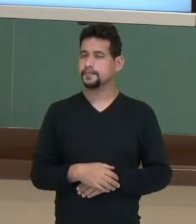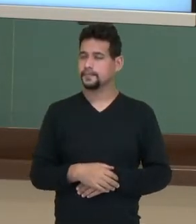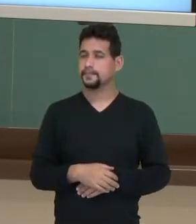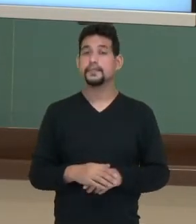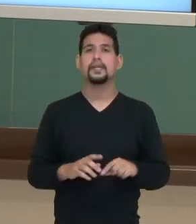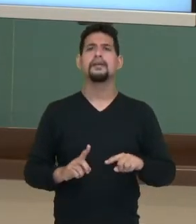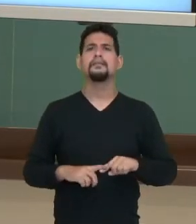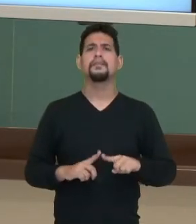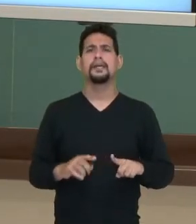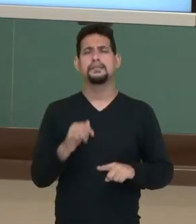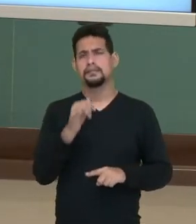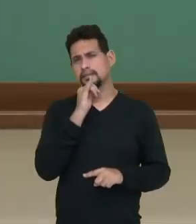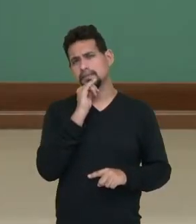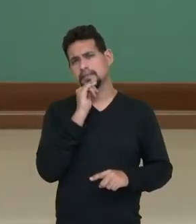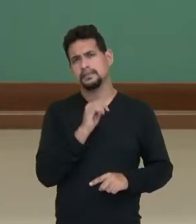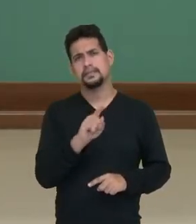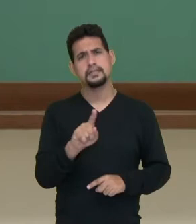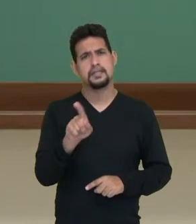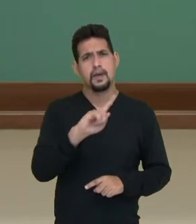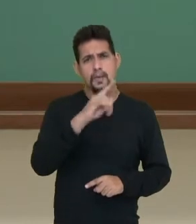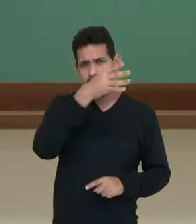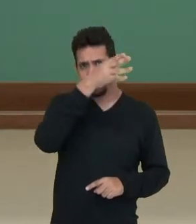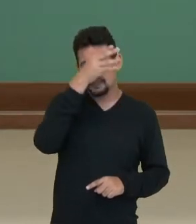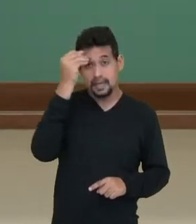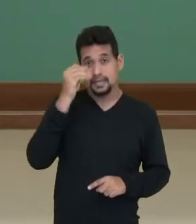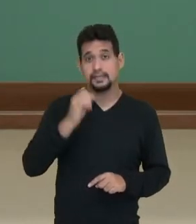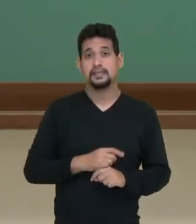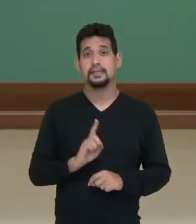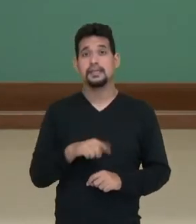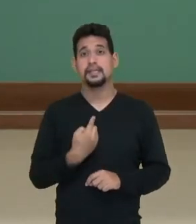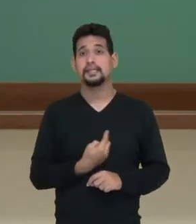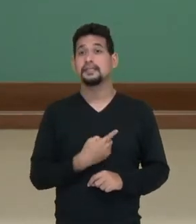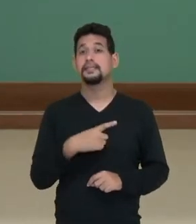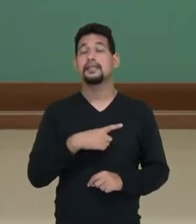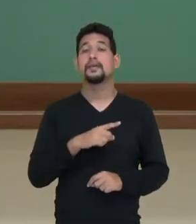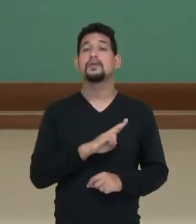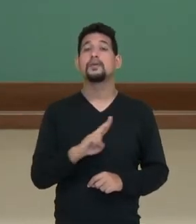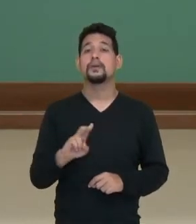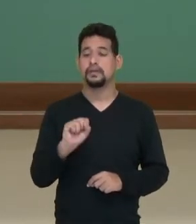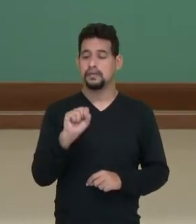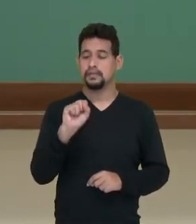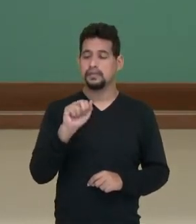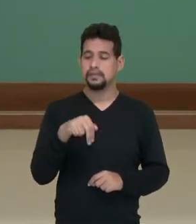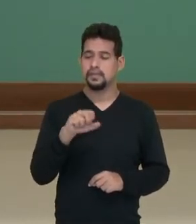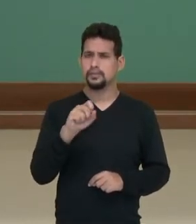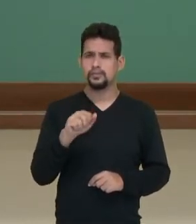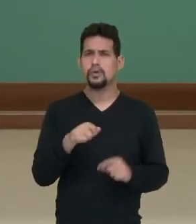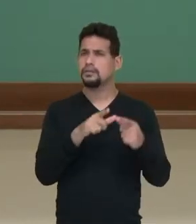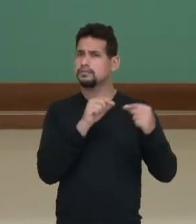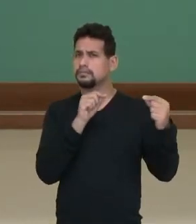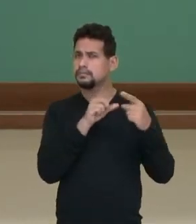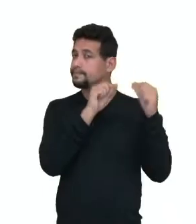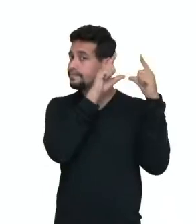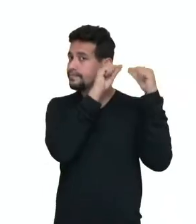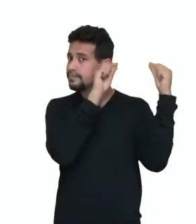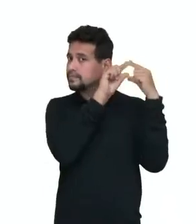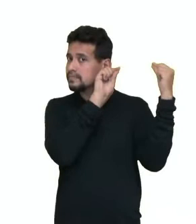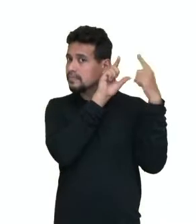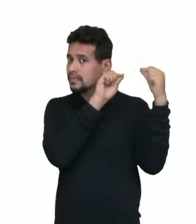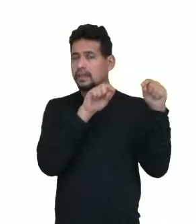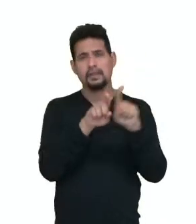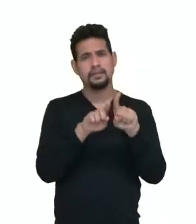claro, pessoal, você não pode esquecer que nós temos um sensor de som, que são os nossos ouvidos, o sistema